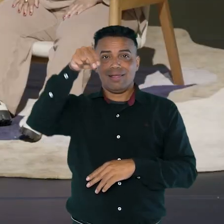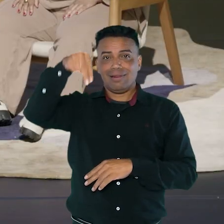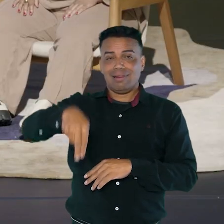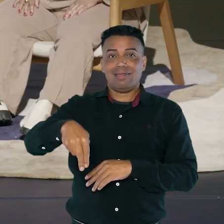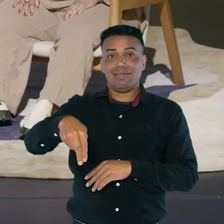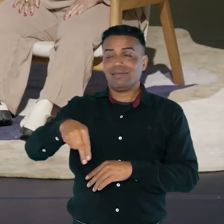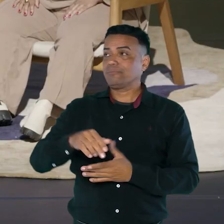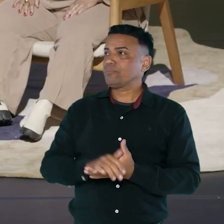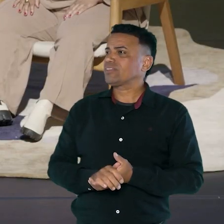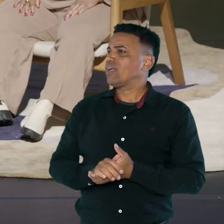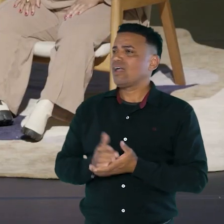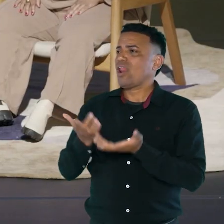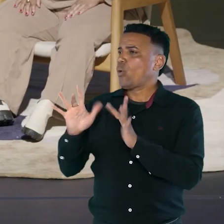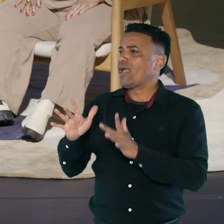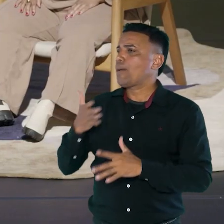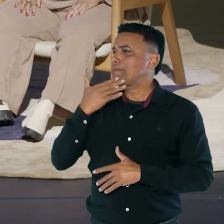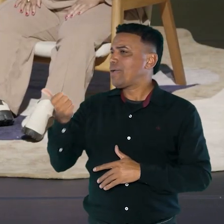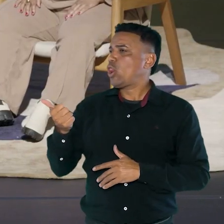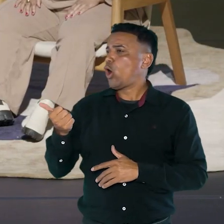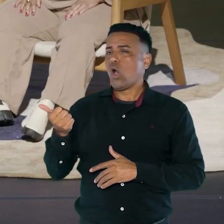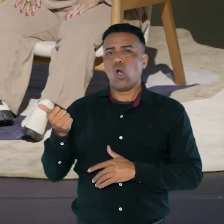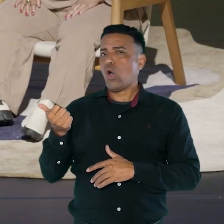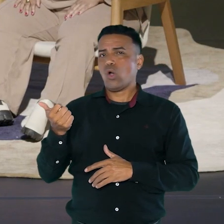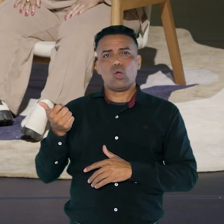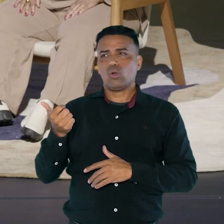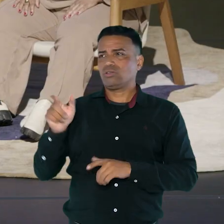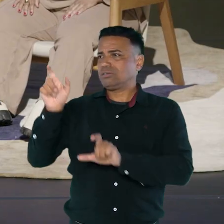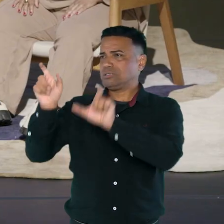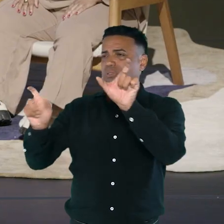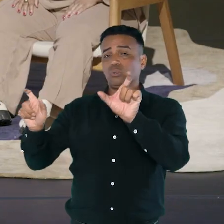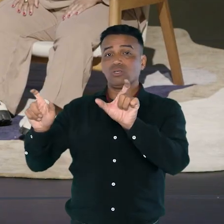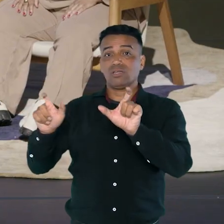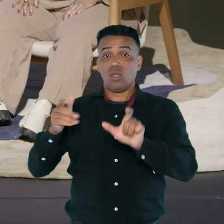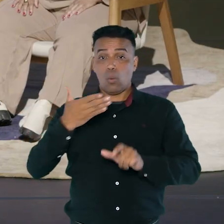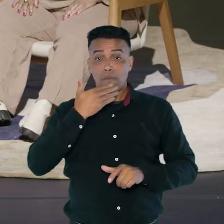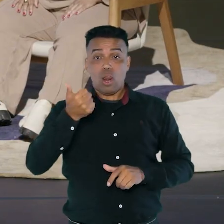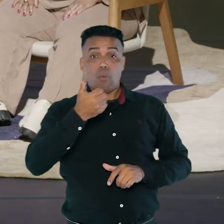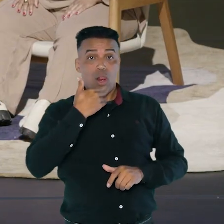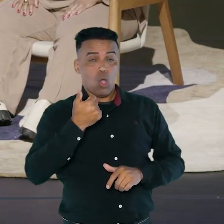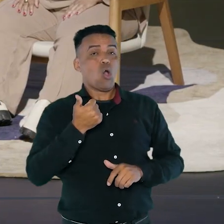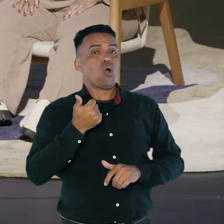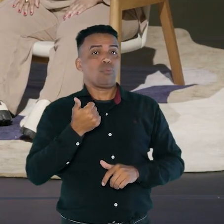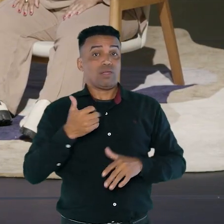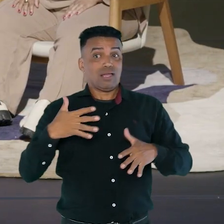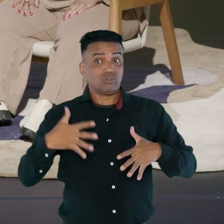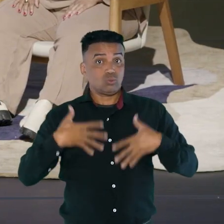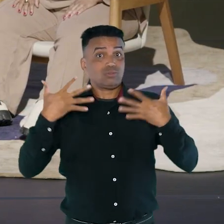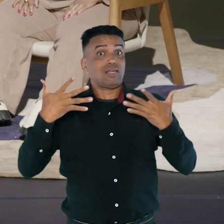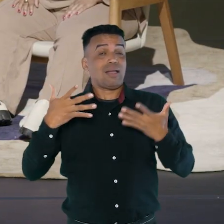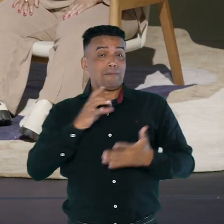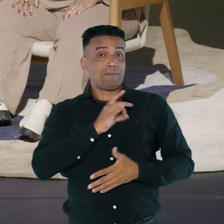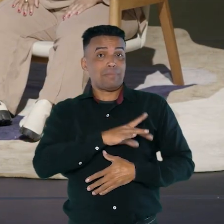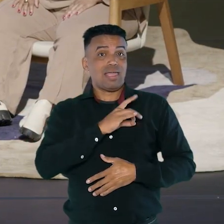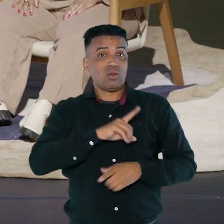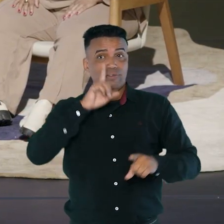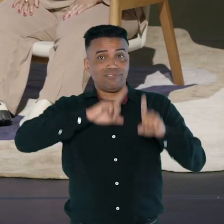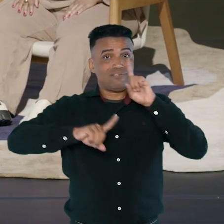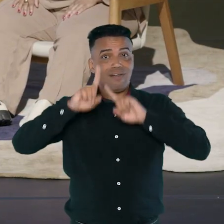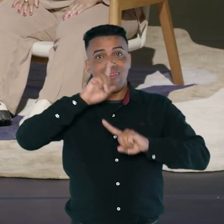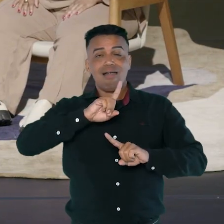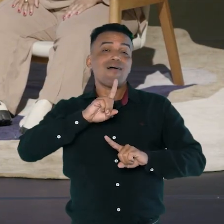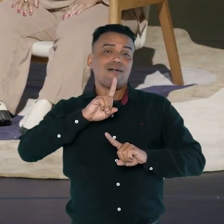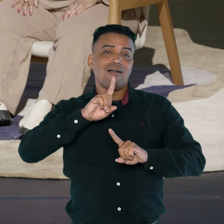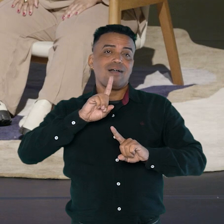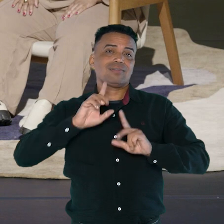quero ser melhor do que ninguém. Quero ser melhor do que eu. Porque nada me assusta mais do que o medo de fracassar como